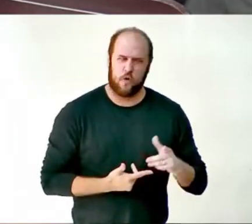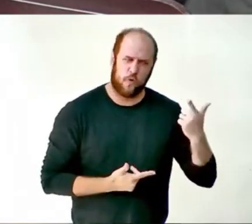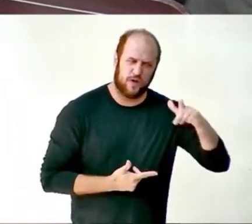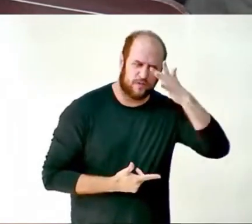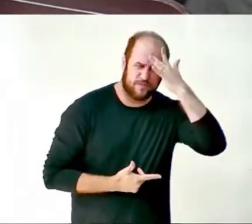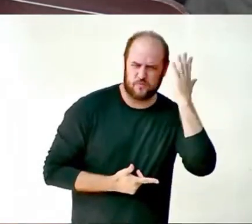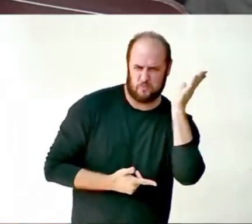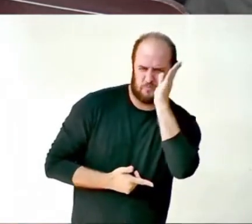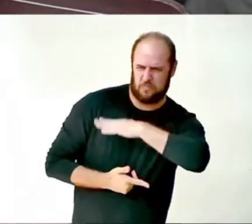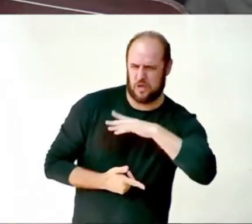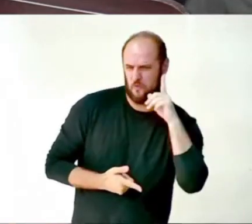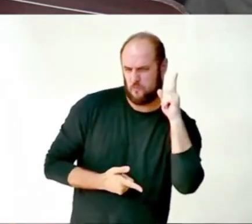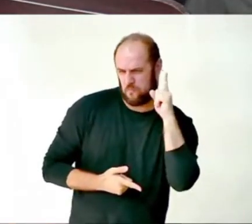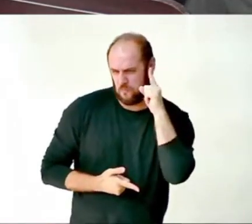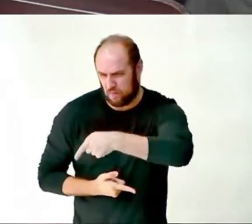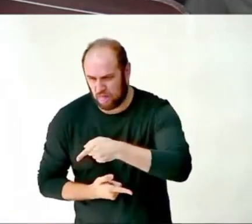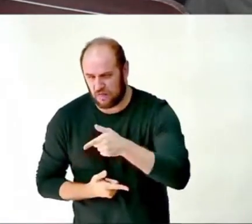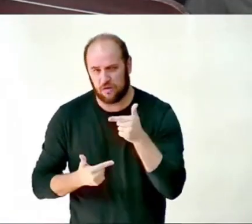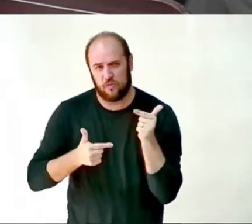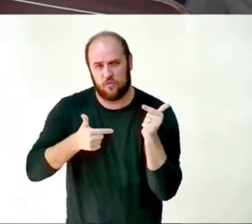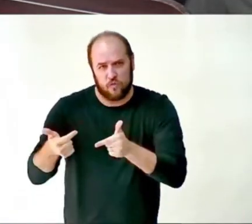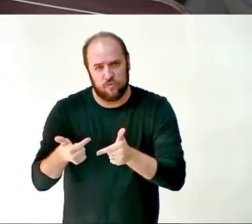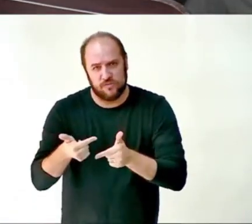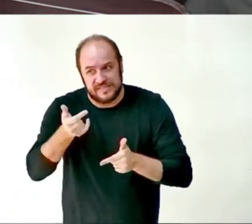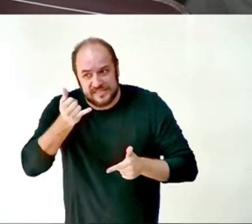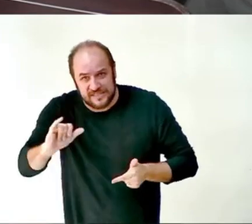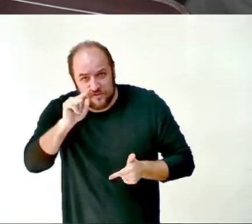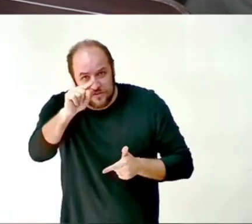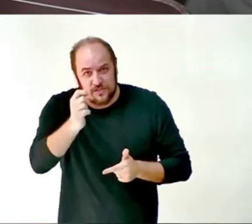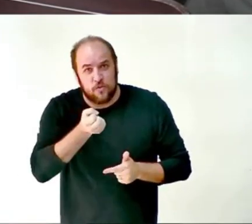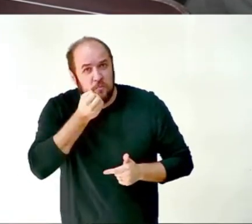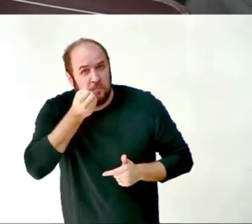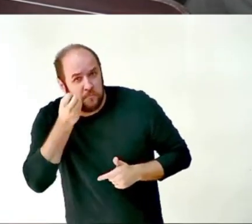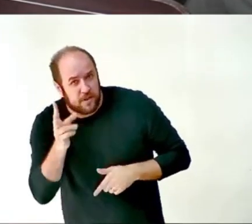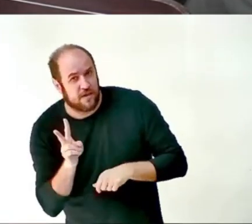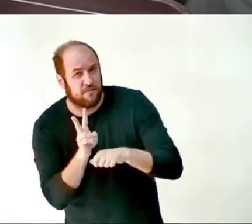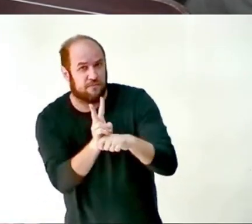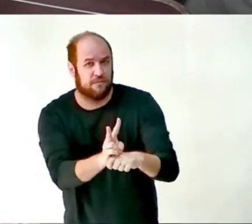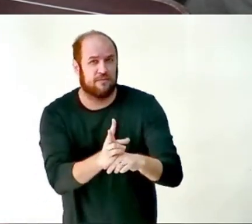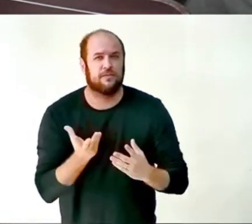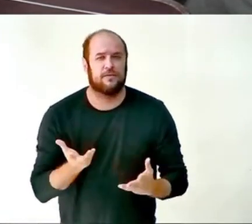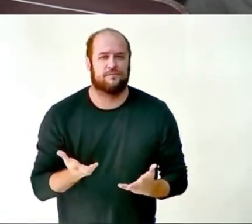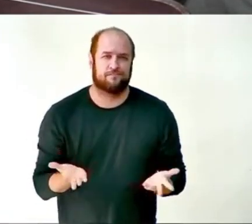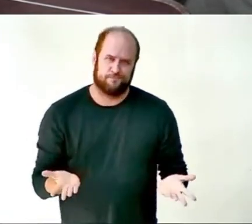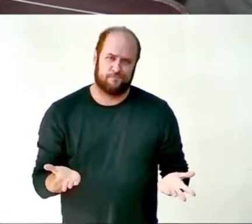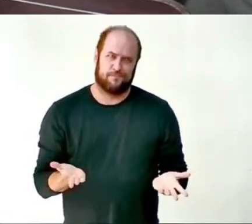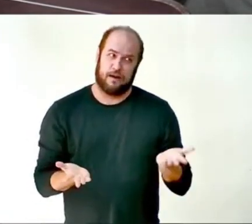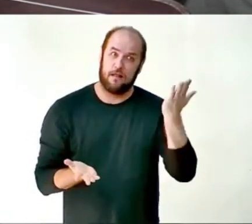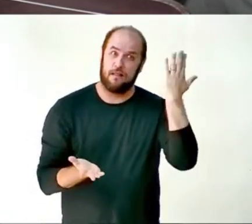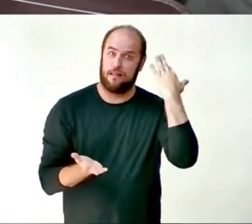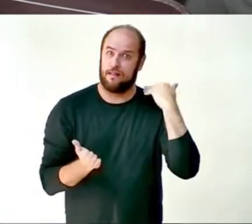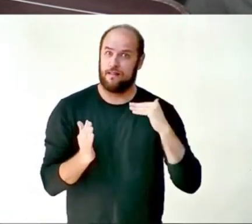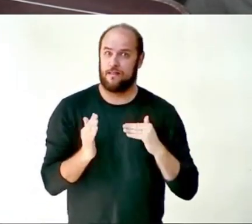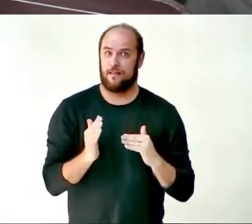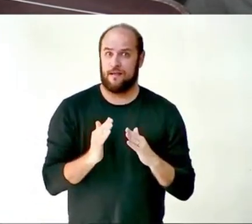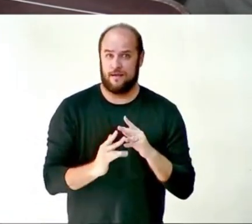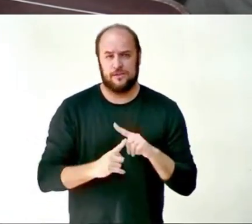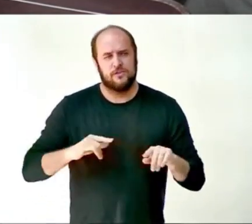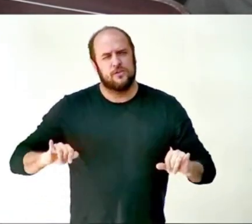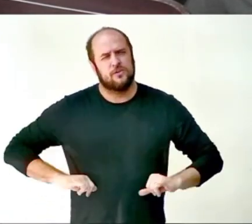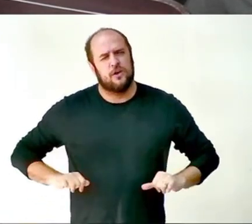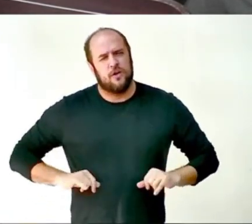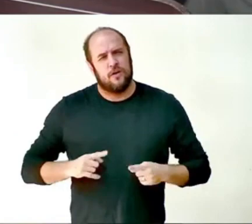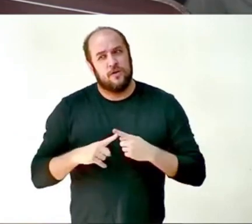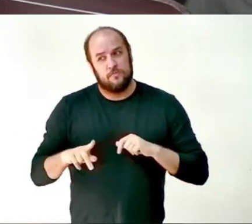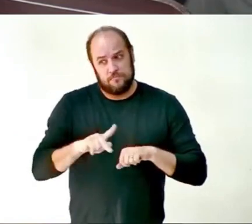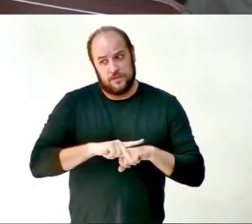porque você faz o bem? É claro que lá a igreja estava sofrendo muitos ataques, mas é como se Pedro